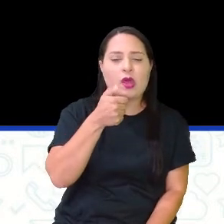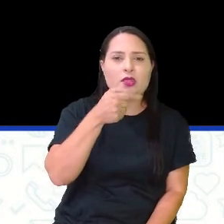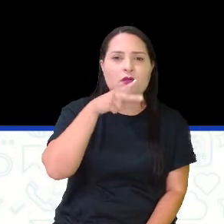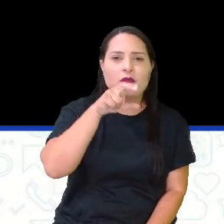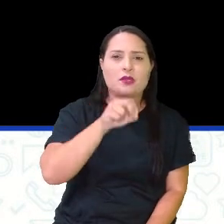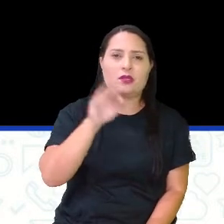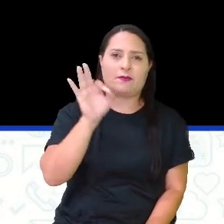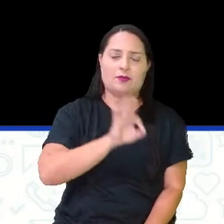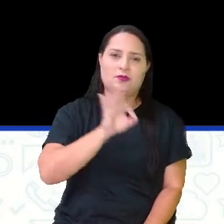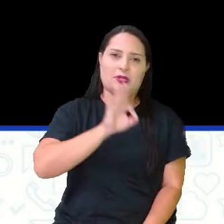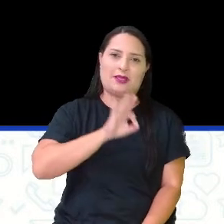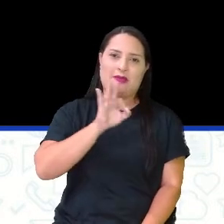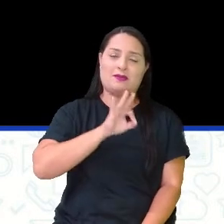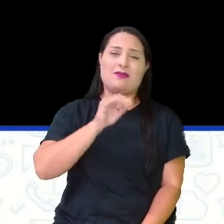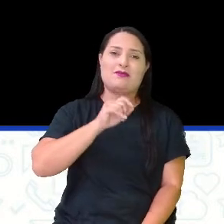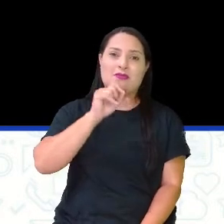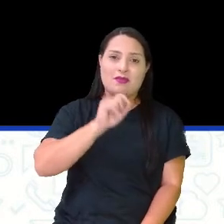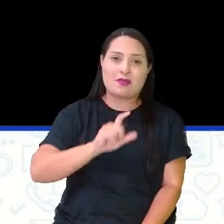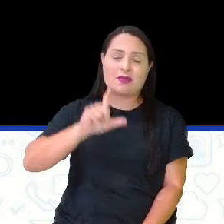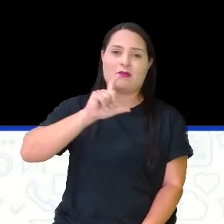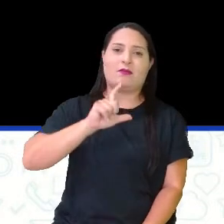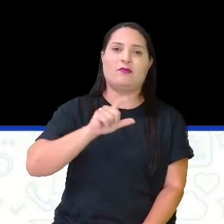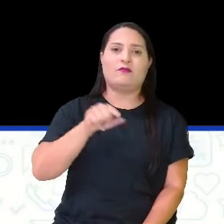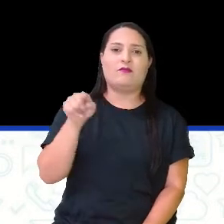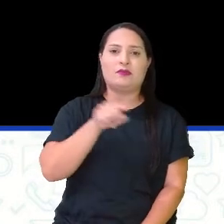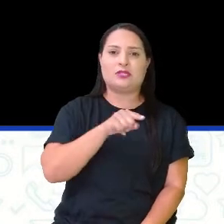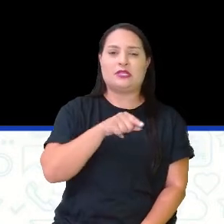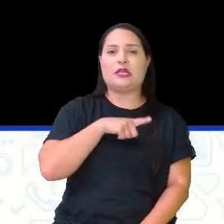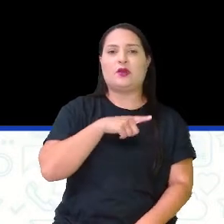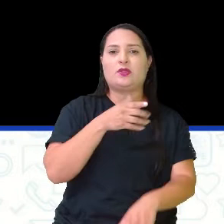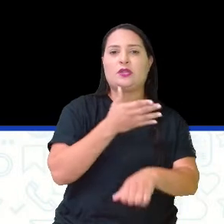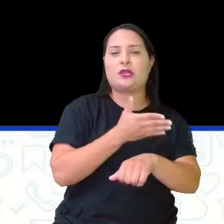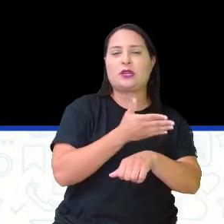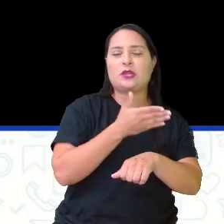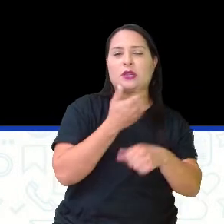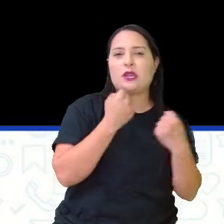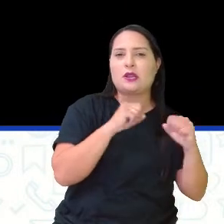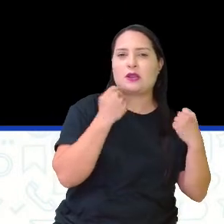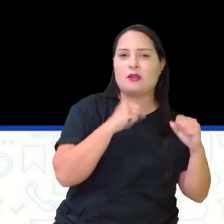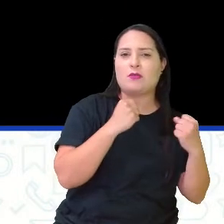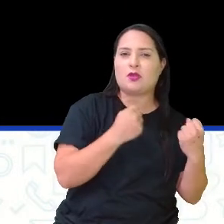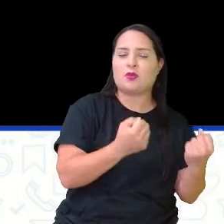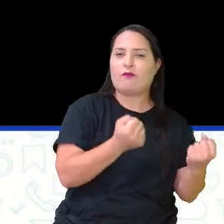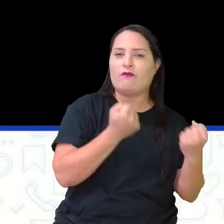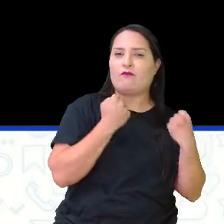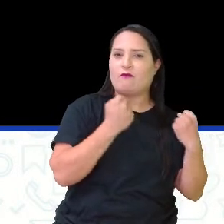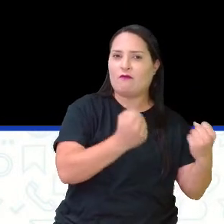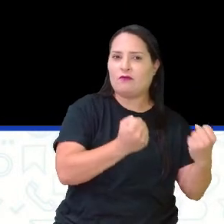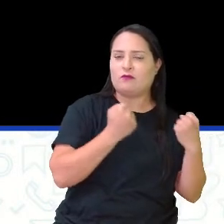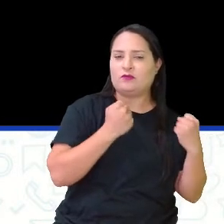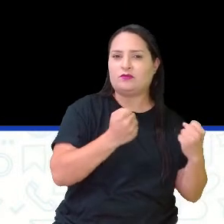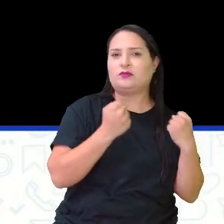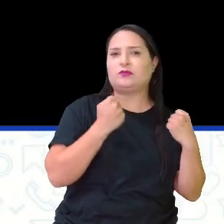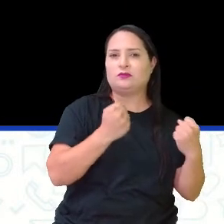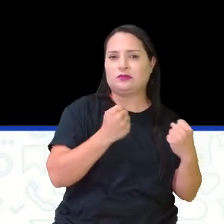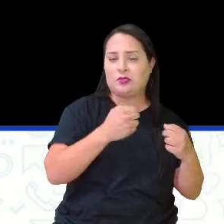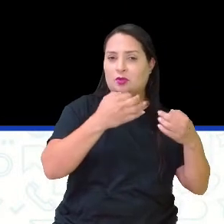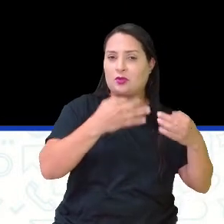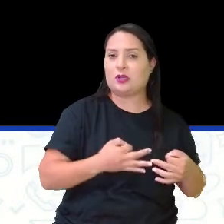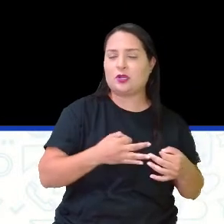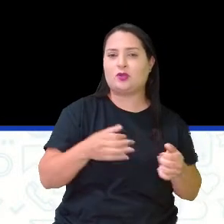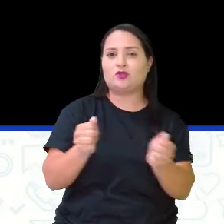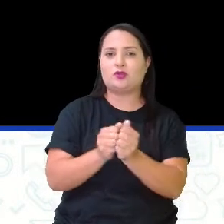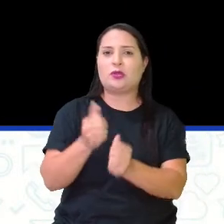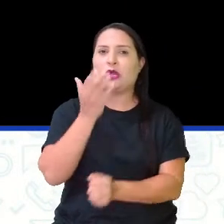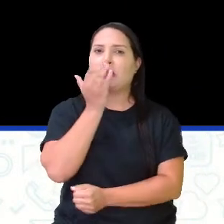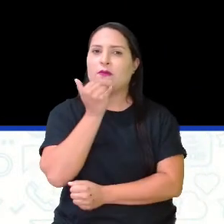Isso é muito, né? Quando você associa um treinamento de força adequado com a alimentação, as chances